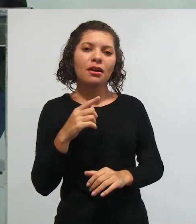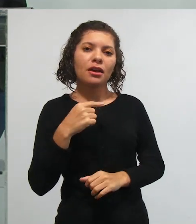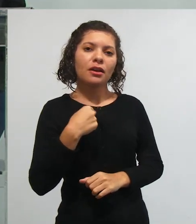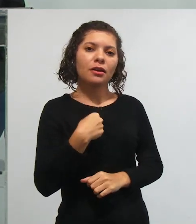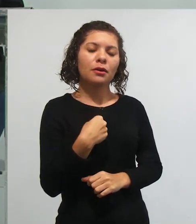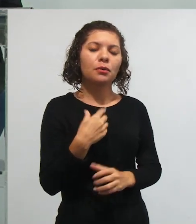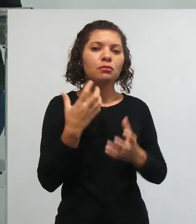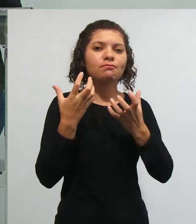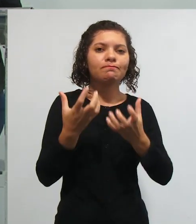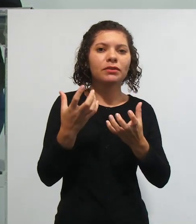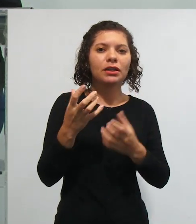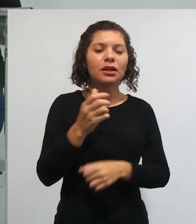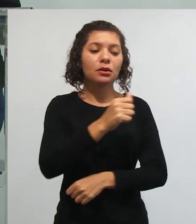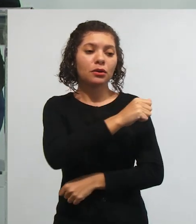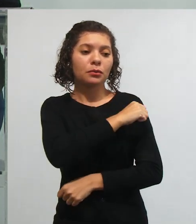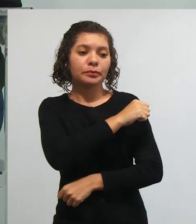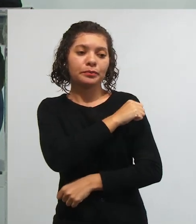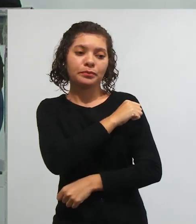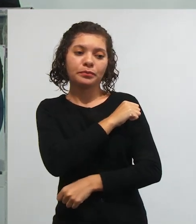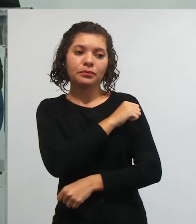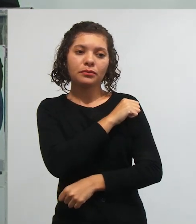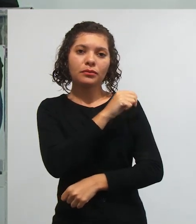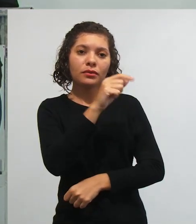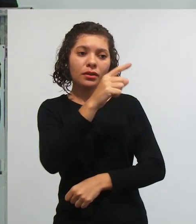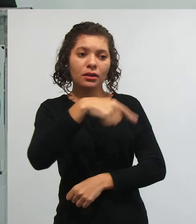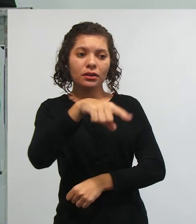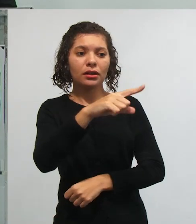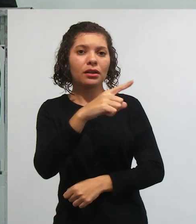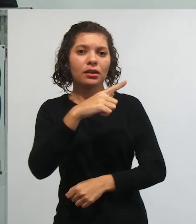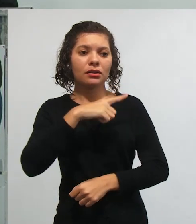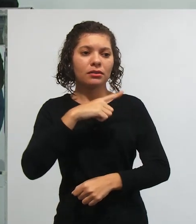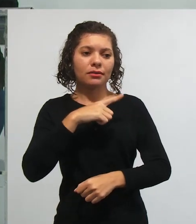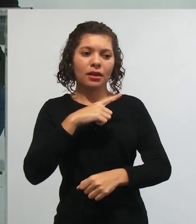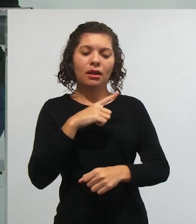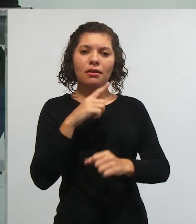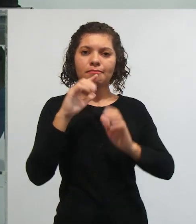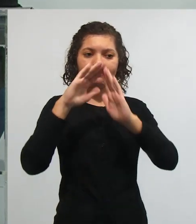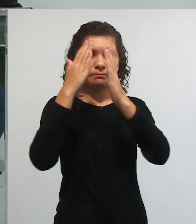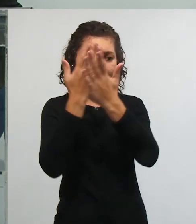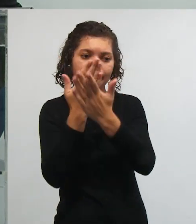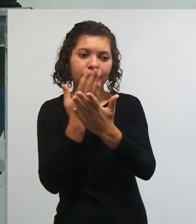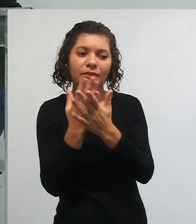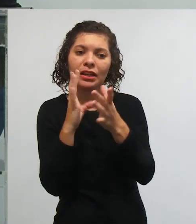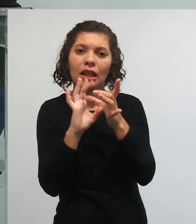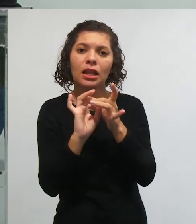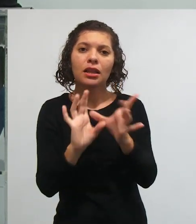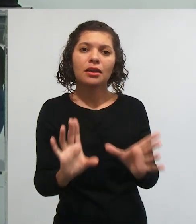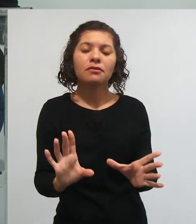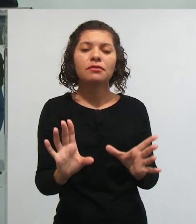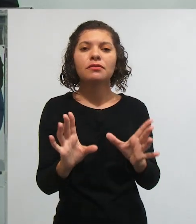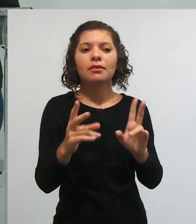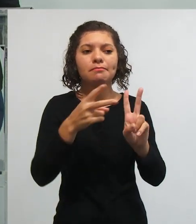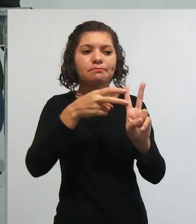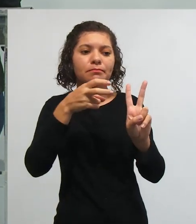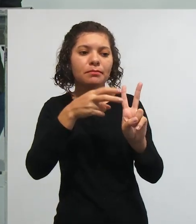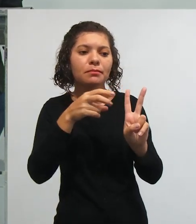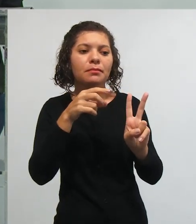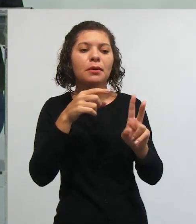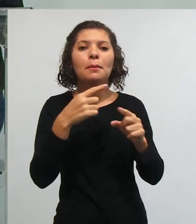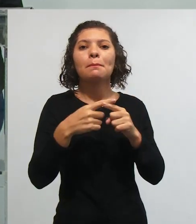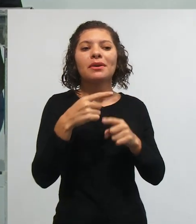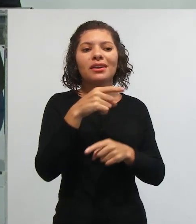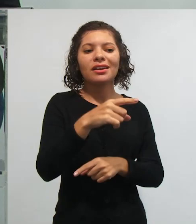quero que um garoto um estudante da comunidade indígena tenha acesso à educação mas que ele